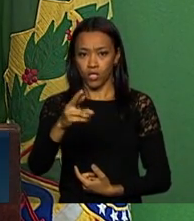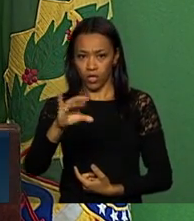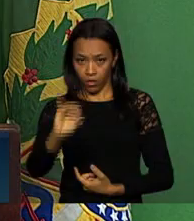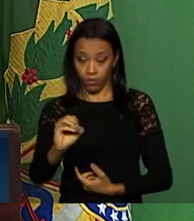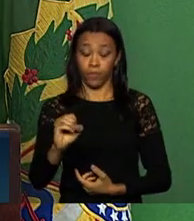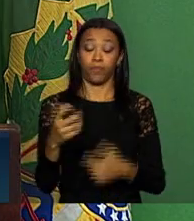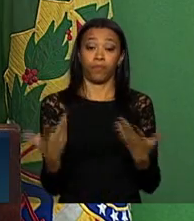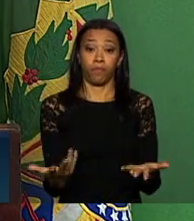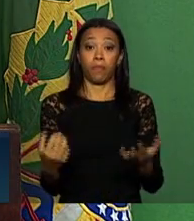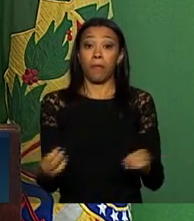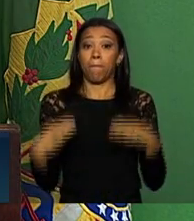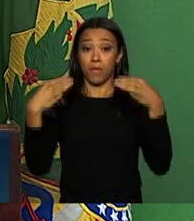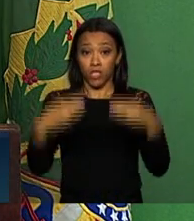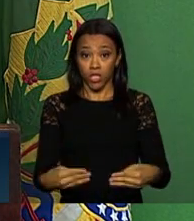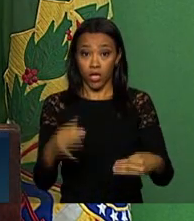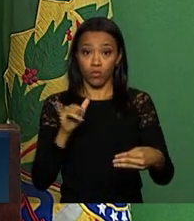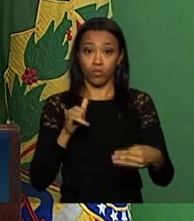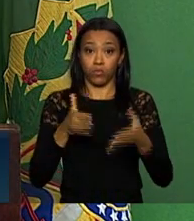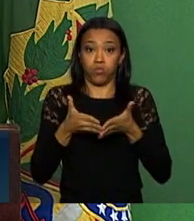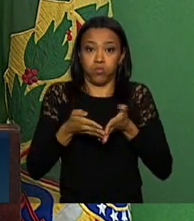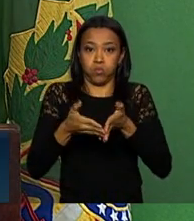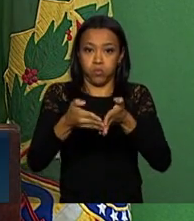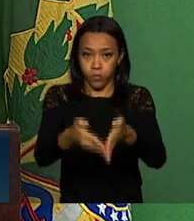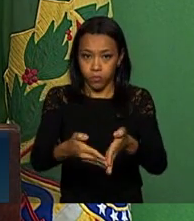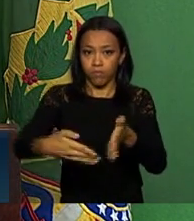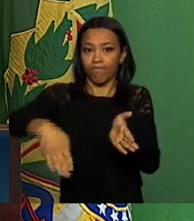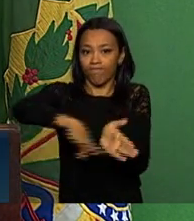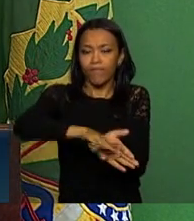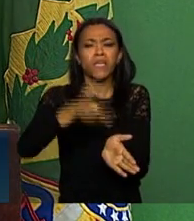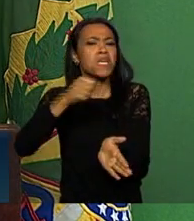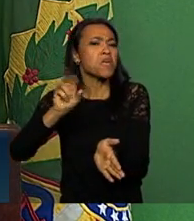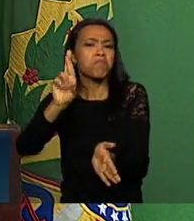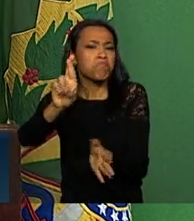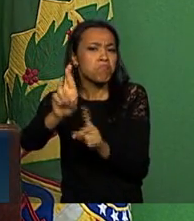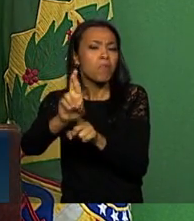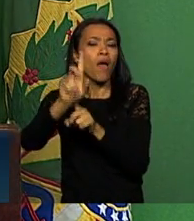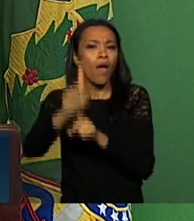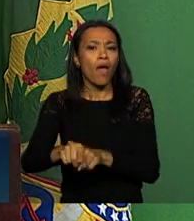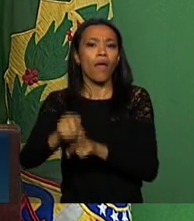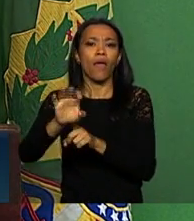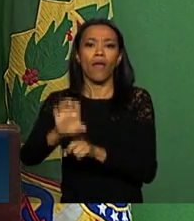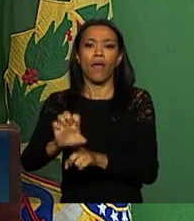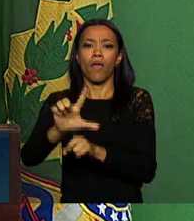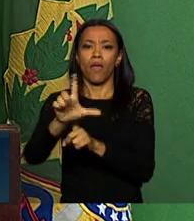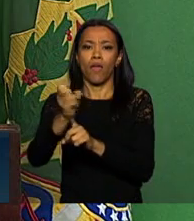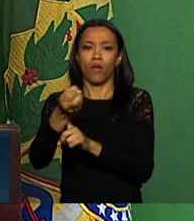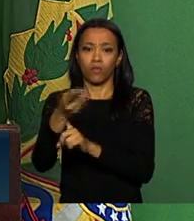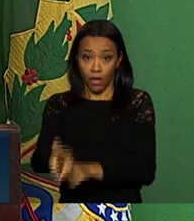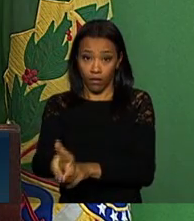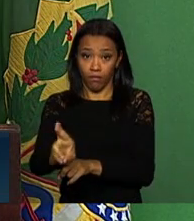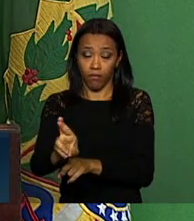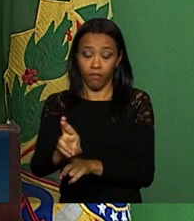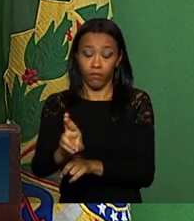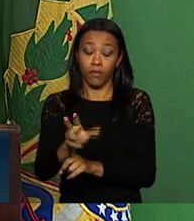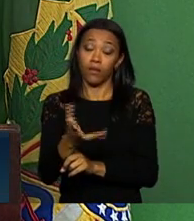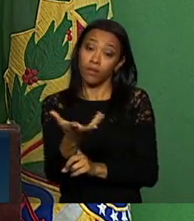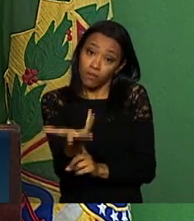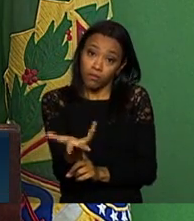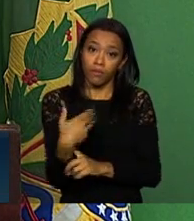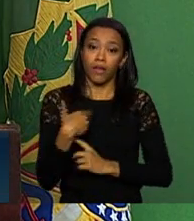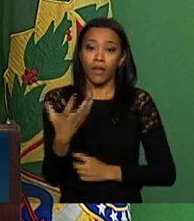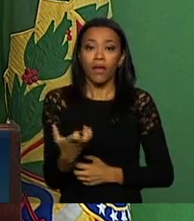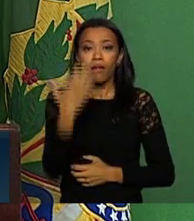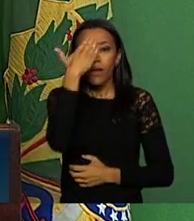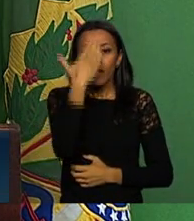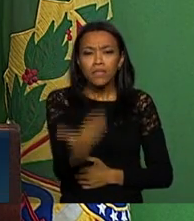ministério do portos terá como dirigente o ministro Élder Barbalho Quero Agradecer